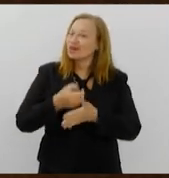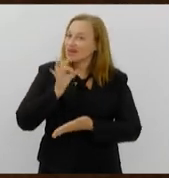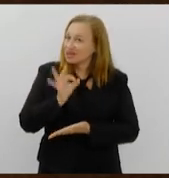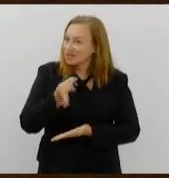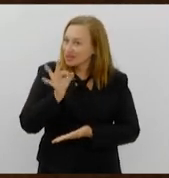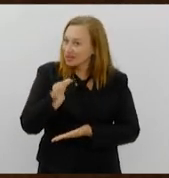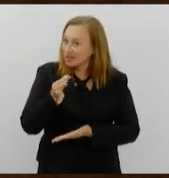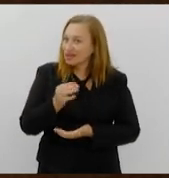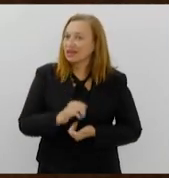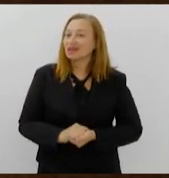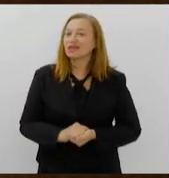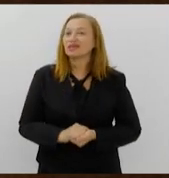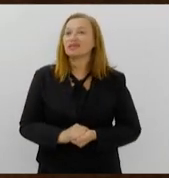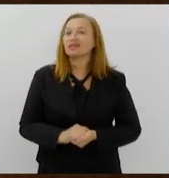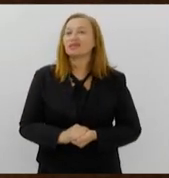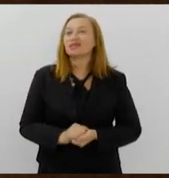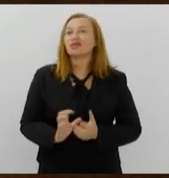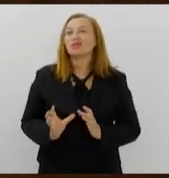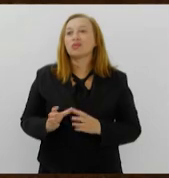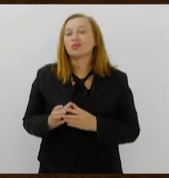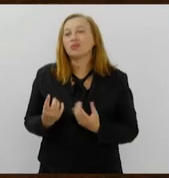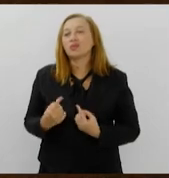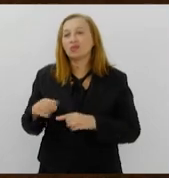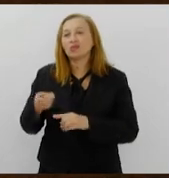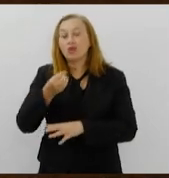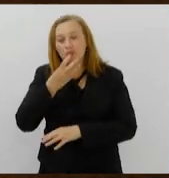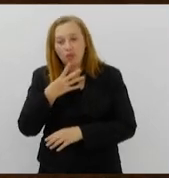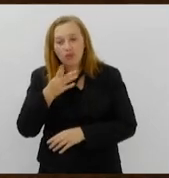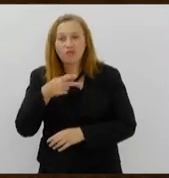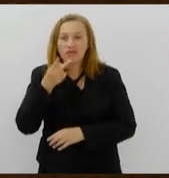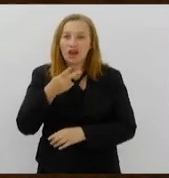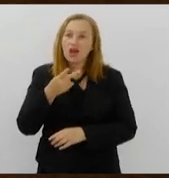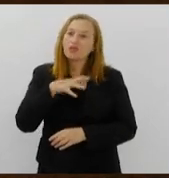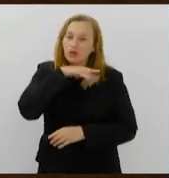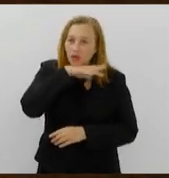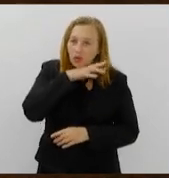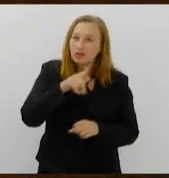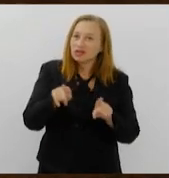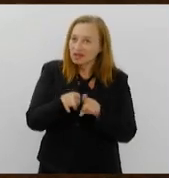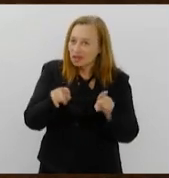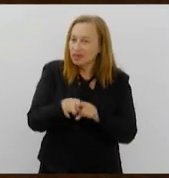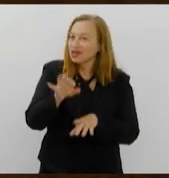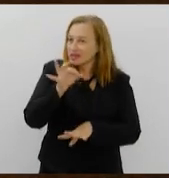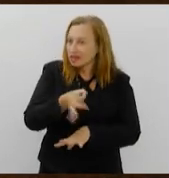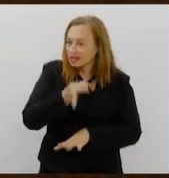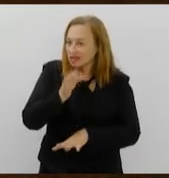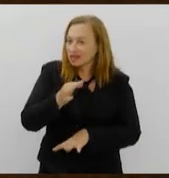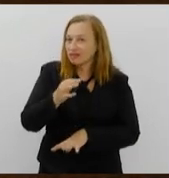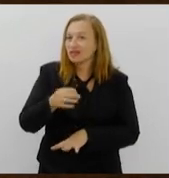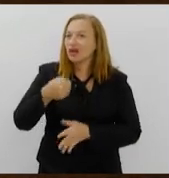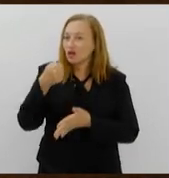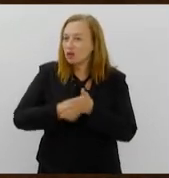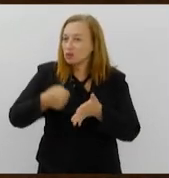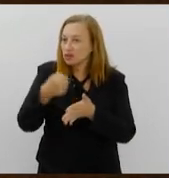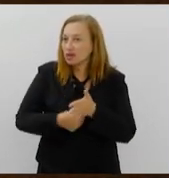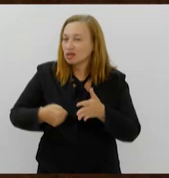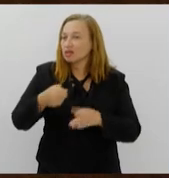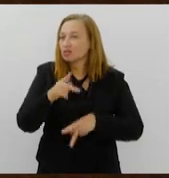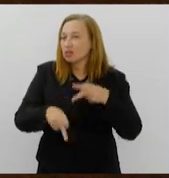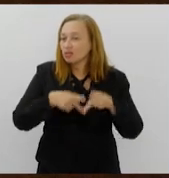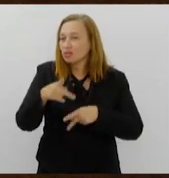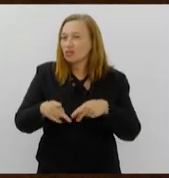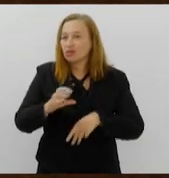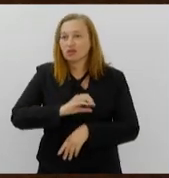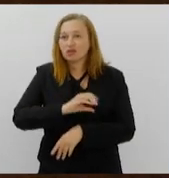na posição ali como oposição. O que for bom, a gente vai falar, e o que não for, com certeza, a gente vai estar lutando pela população de